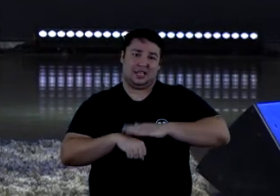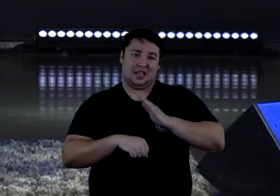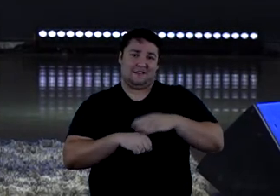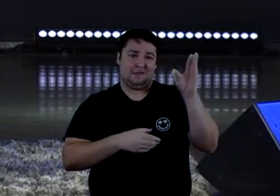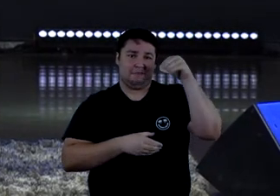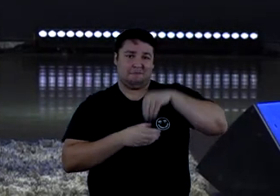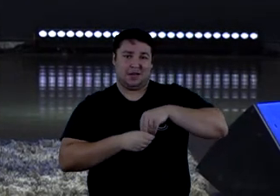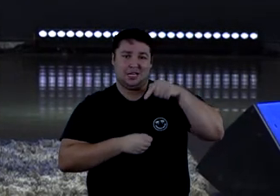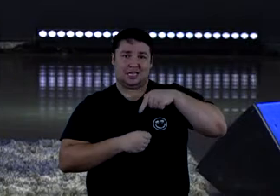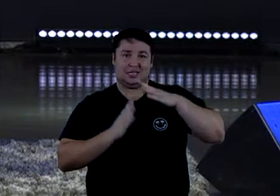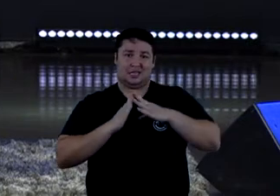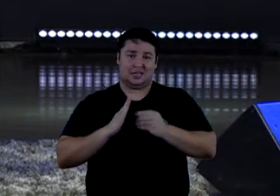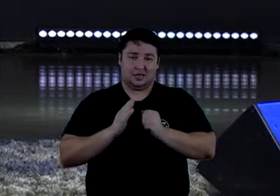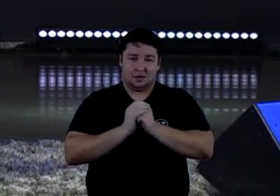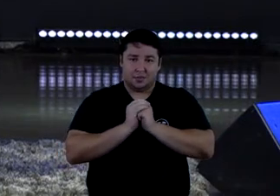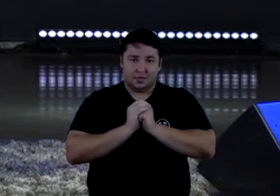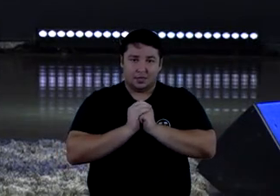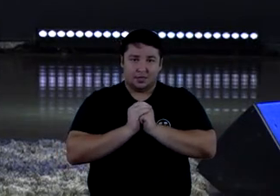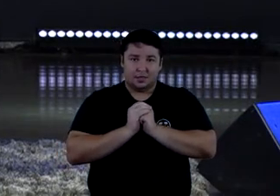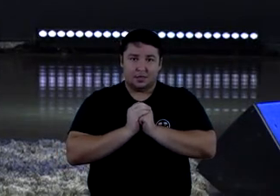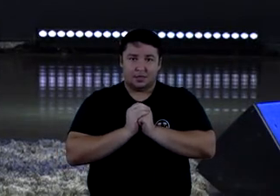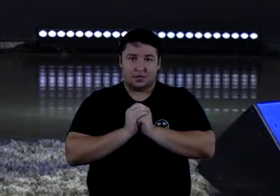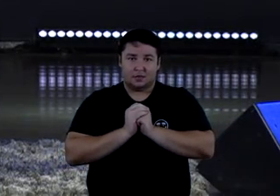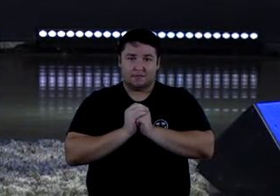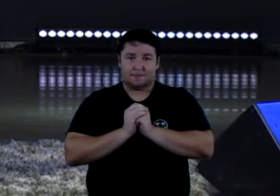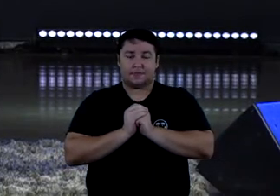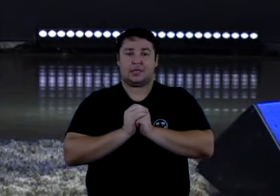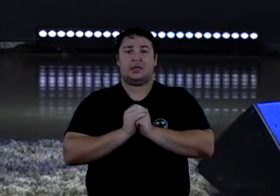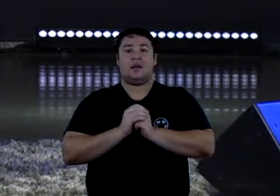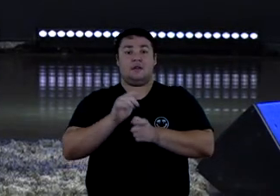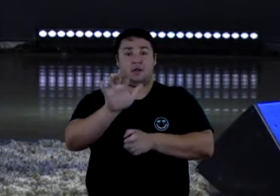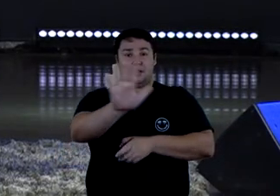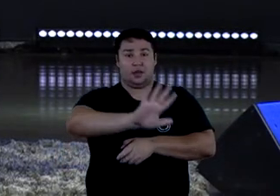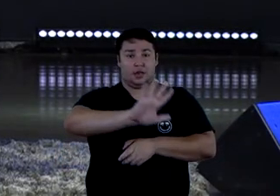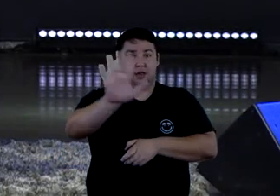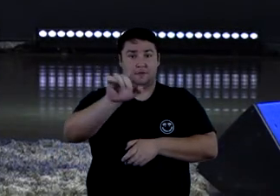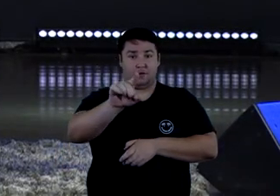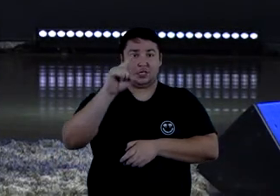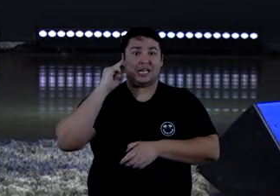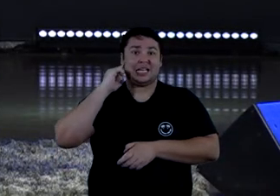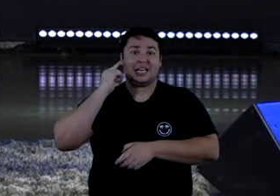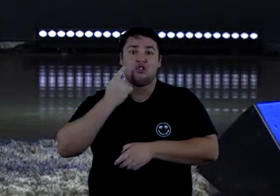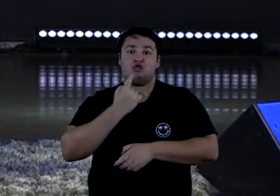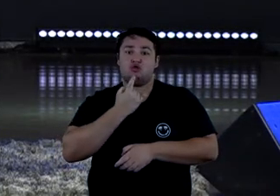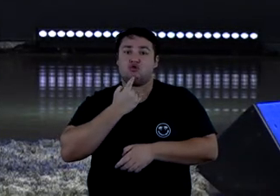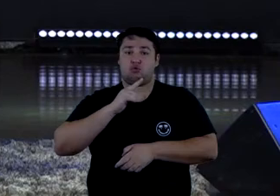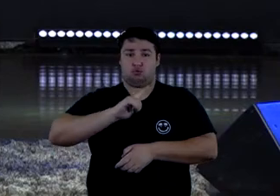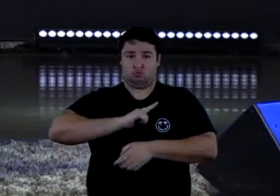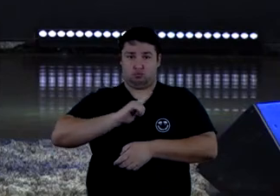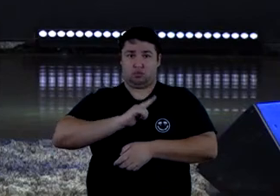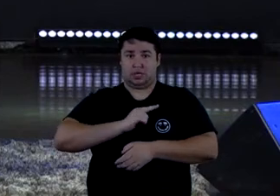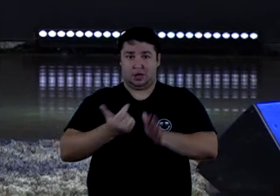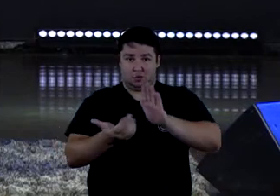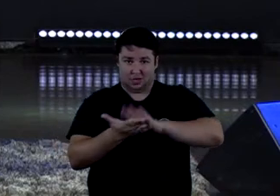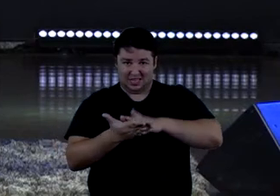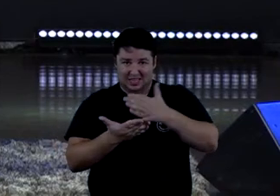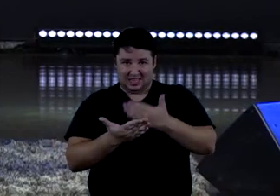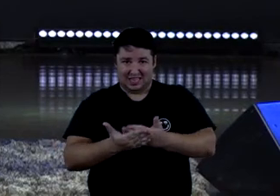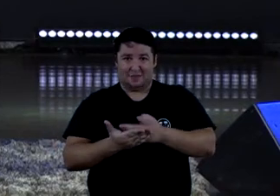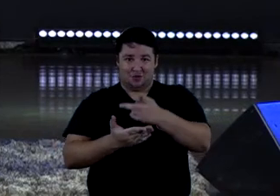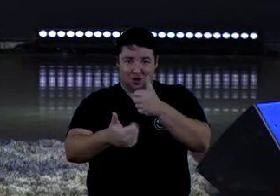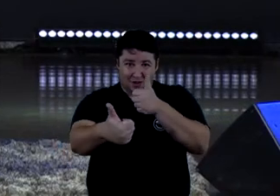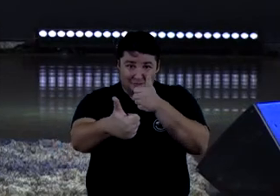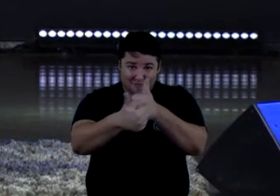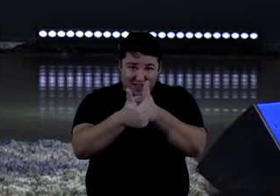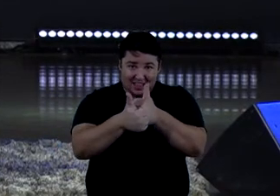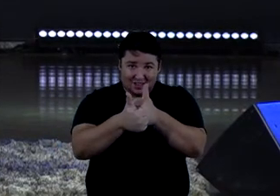dessa família. Amém? Lá no final, na saída, tem um balcão com a luz azul. Se você fez essa oração pela primeira vez, eu quero te